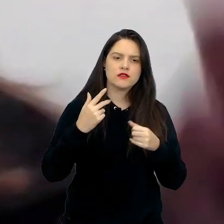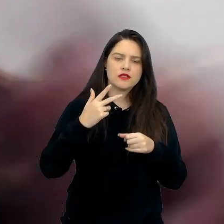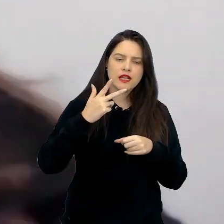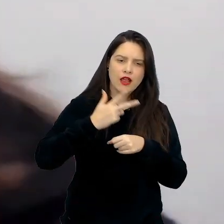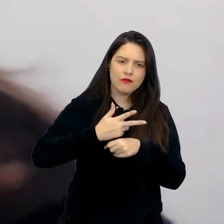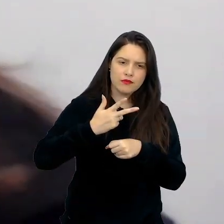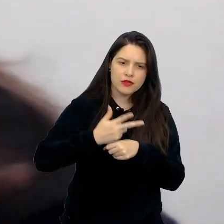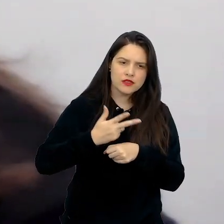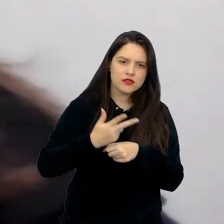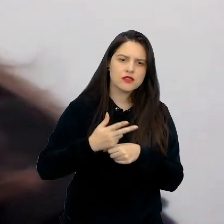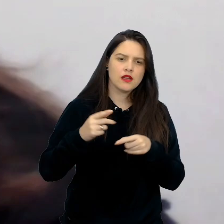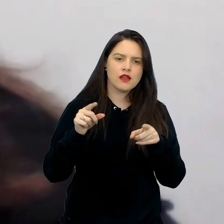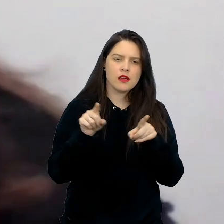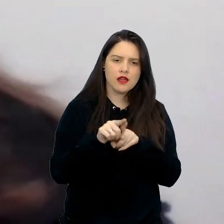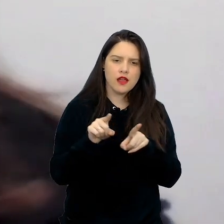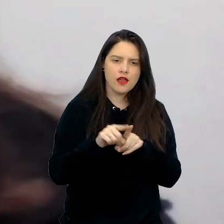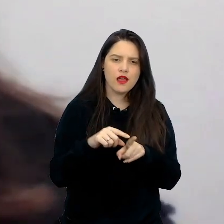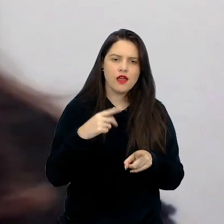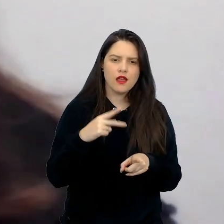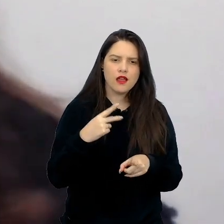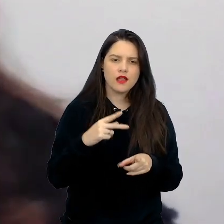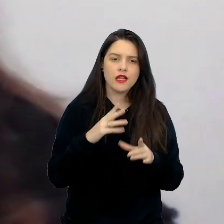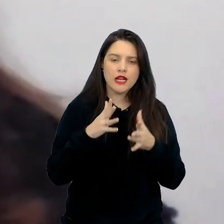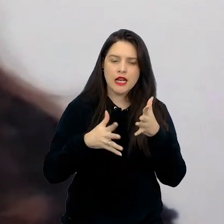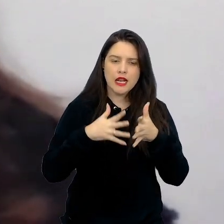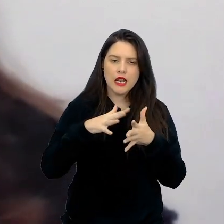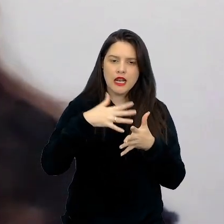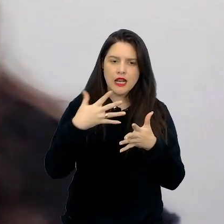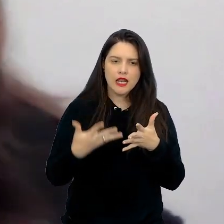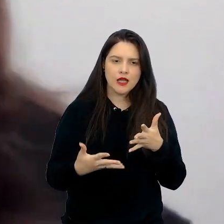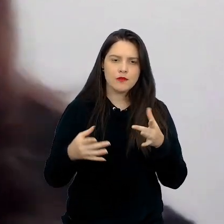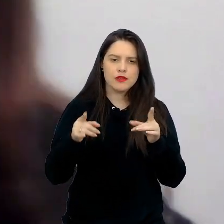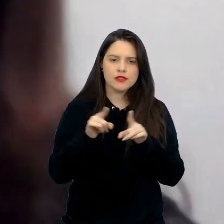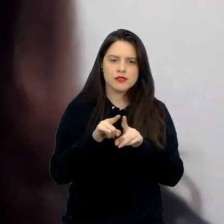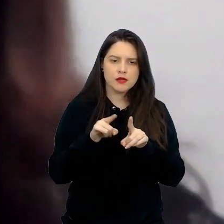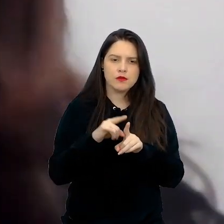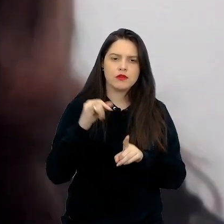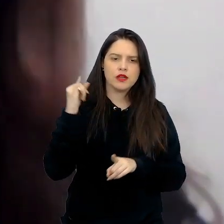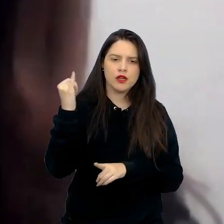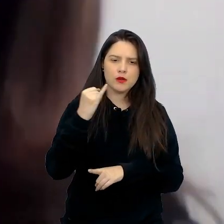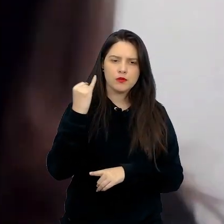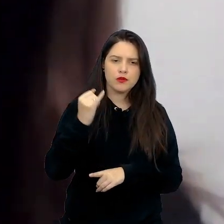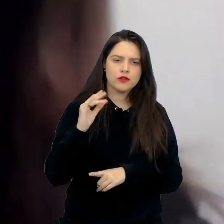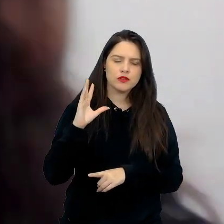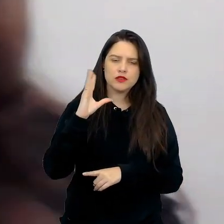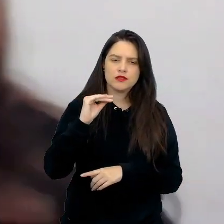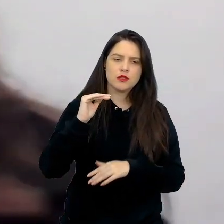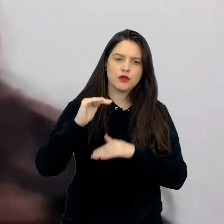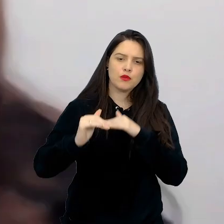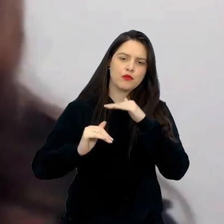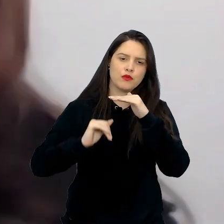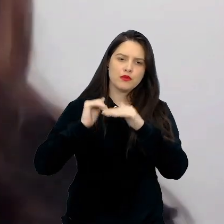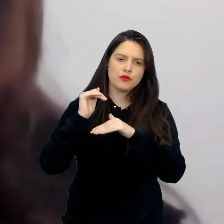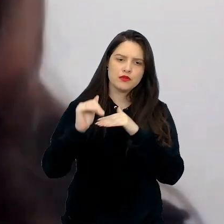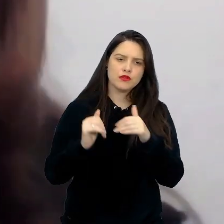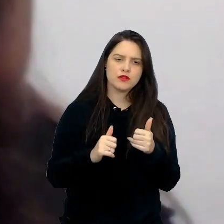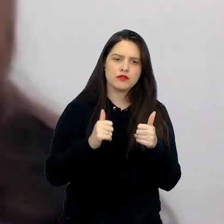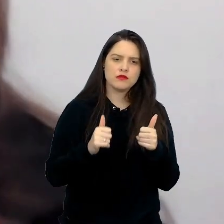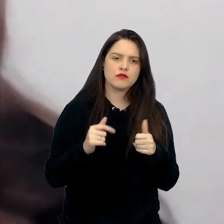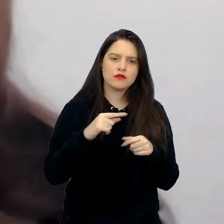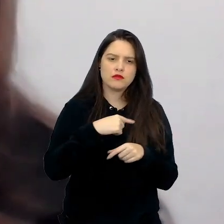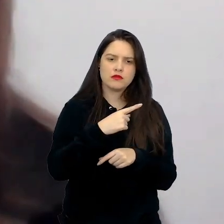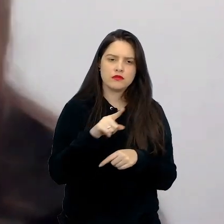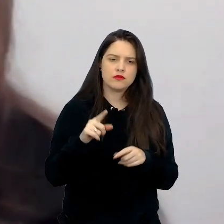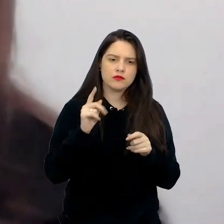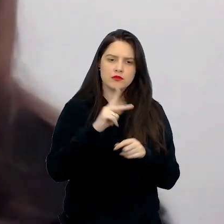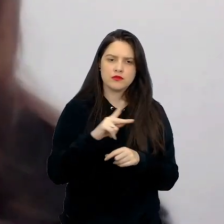gravações, o pessoal das Libras, é muito importante, tá, gente? É muita gente envolvida para que você,